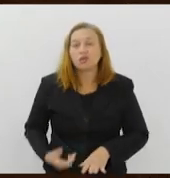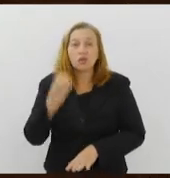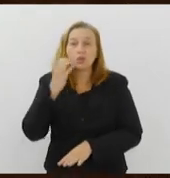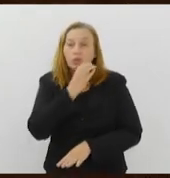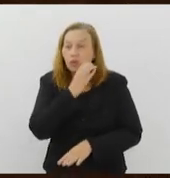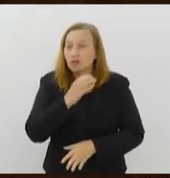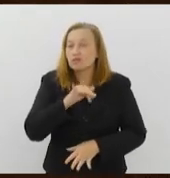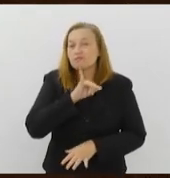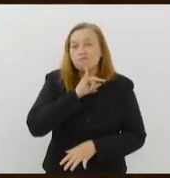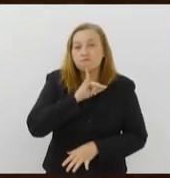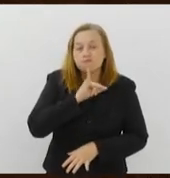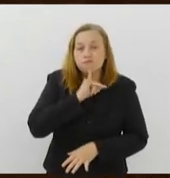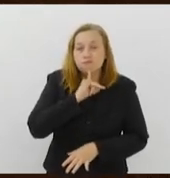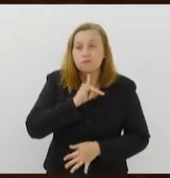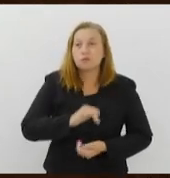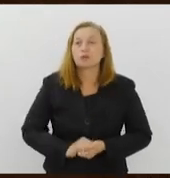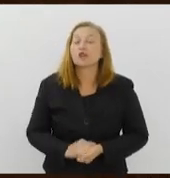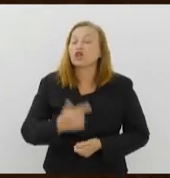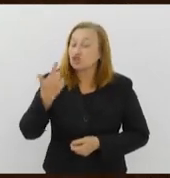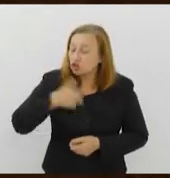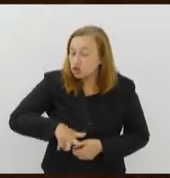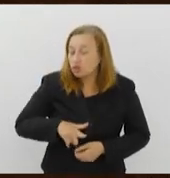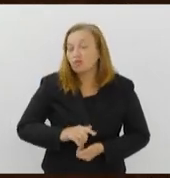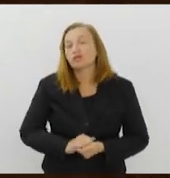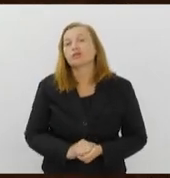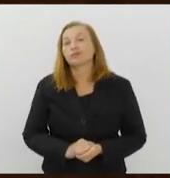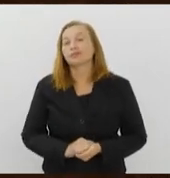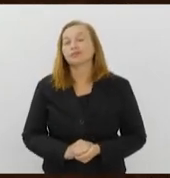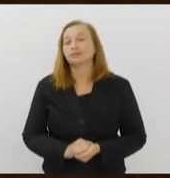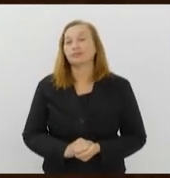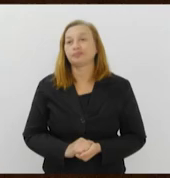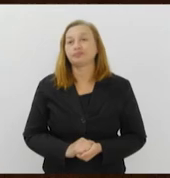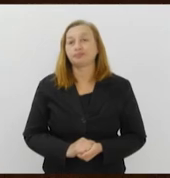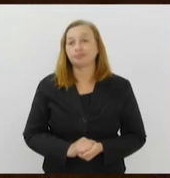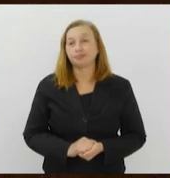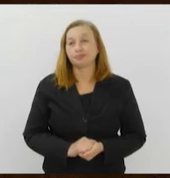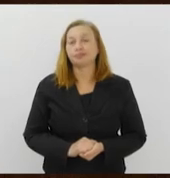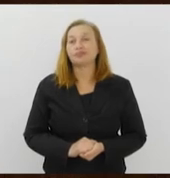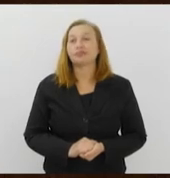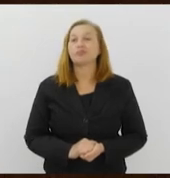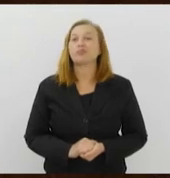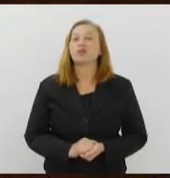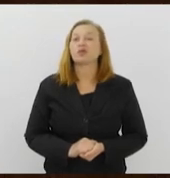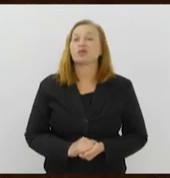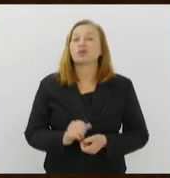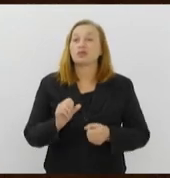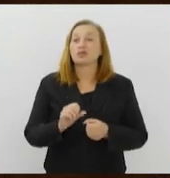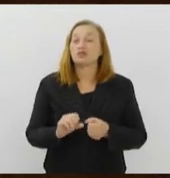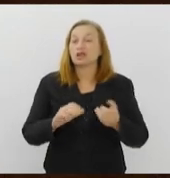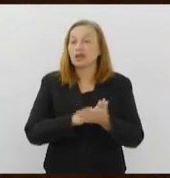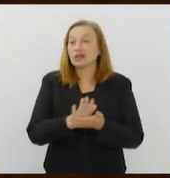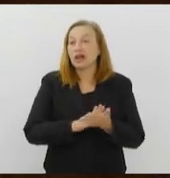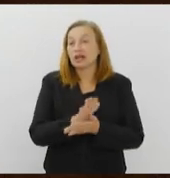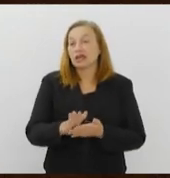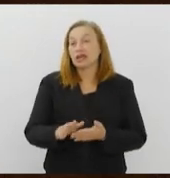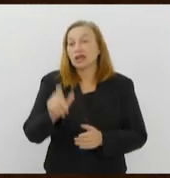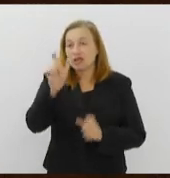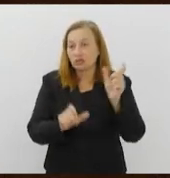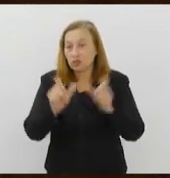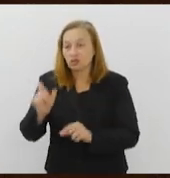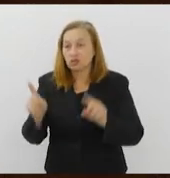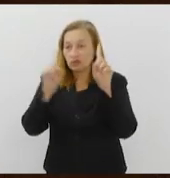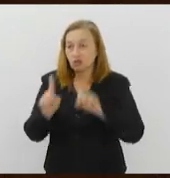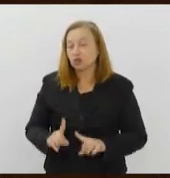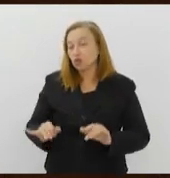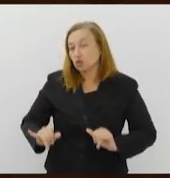vez, infelizmente, mais uma vez, de mãos no bolso, enquanto as pessoas com deficiência sofrem